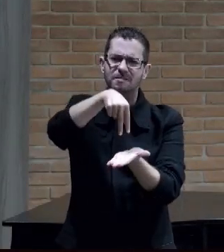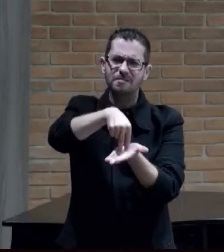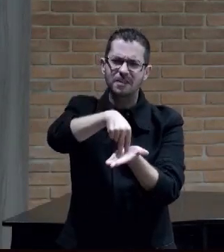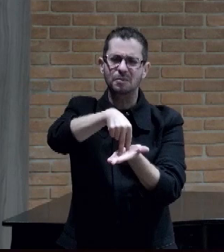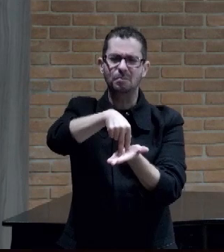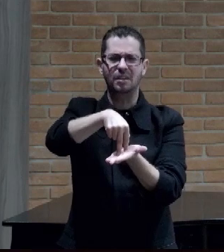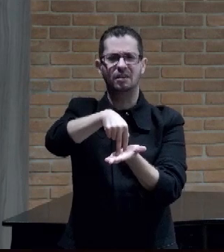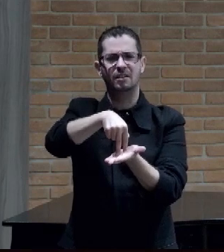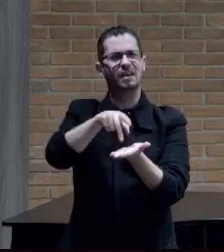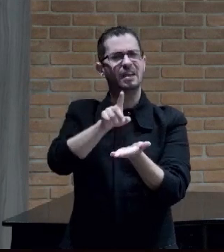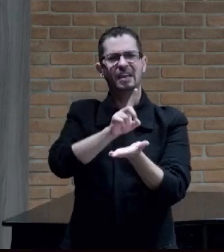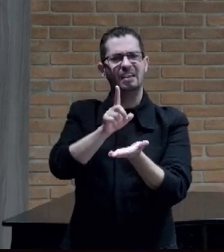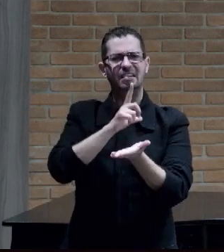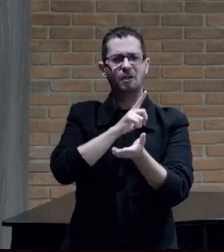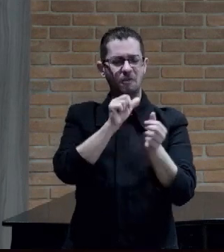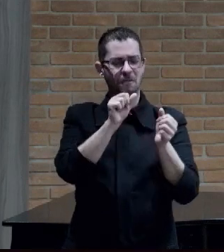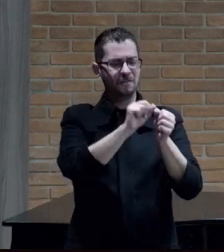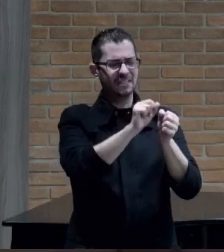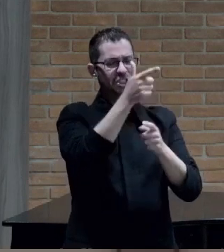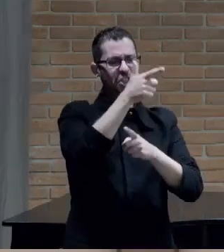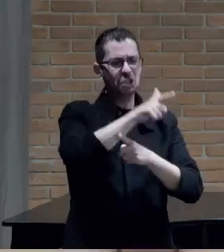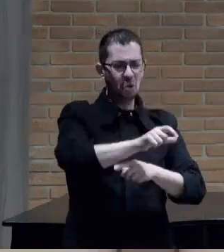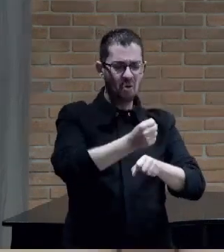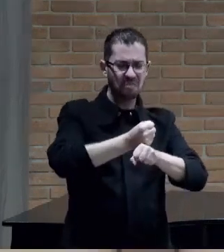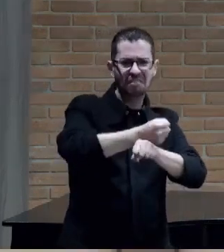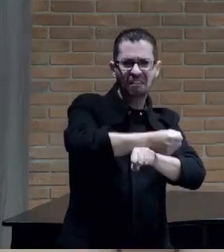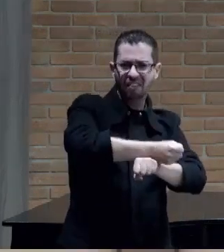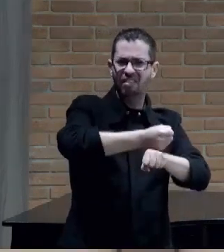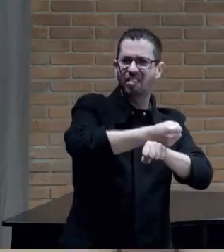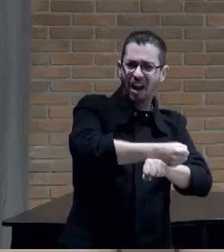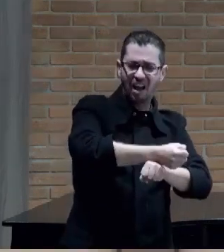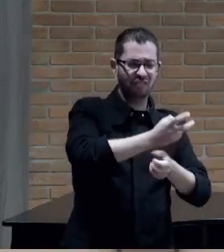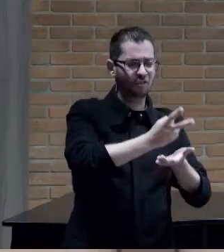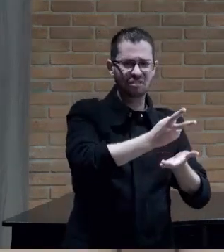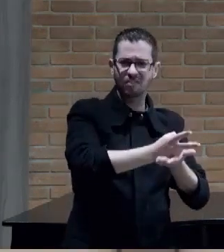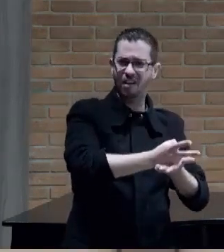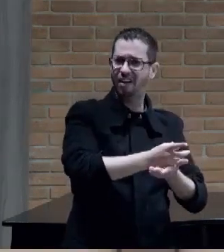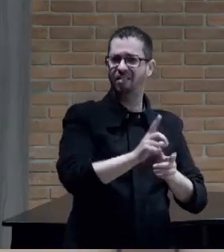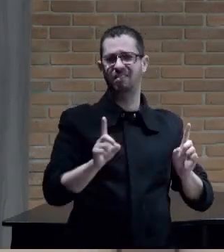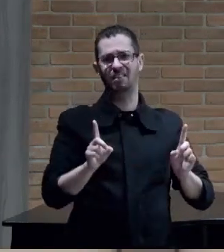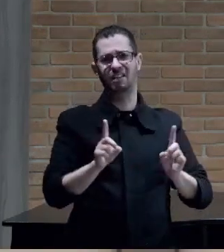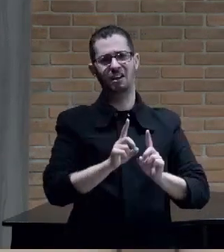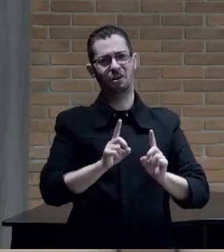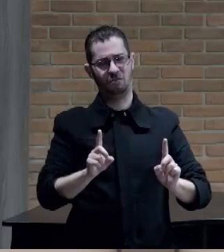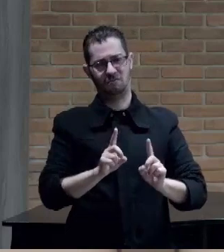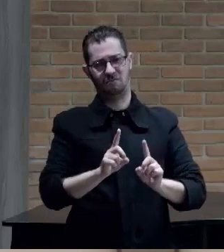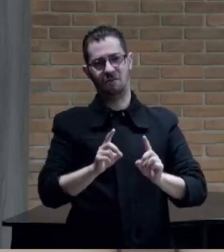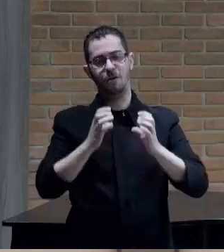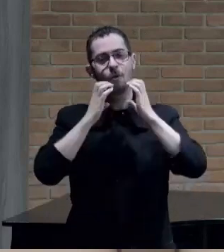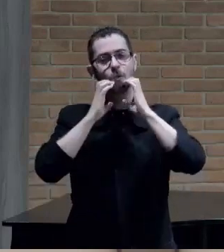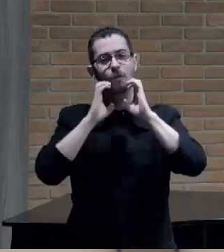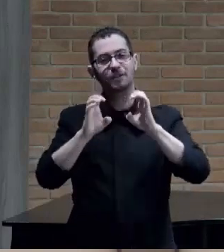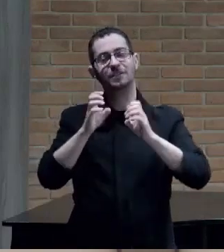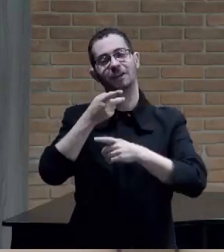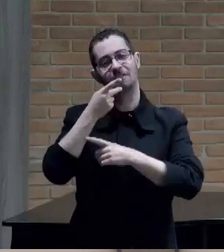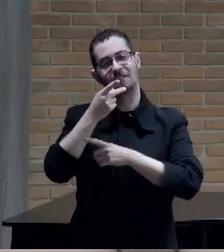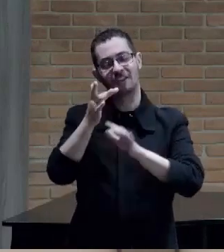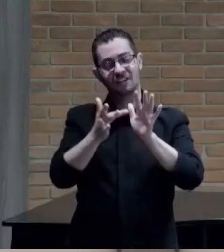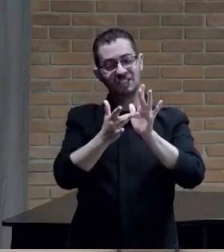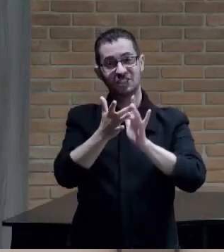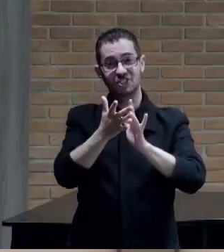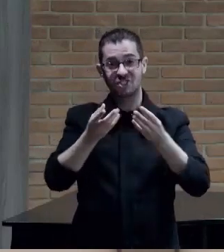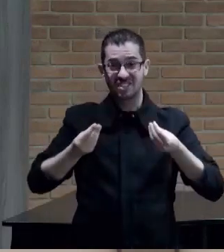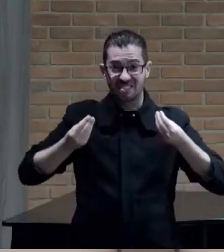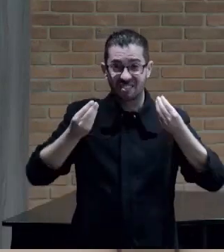submetais de novo a jugo de escravidão. Olha, o Evangelho é Cristo libertando você